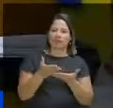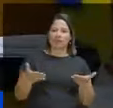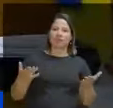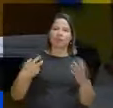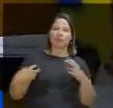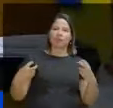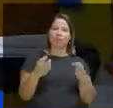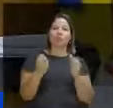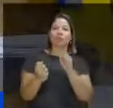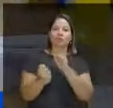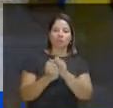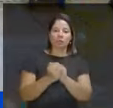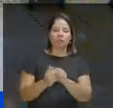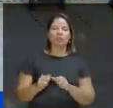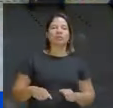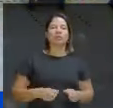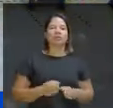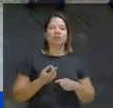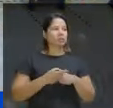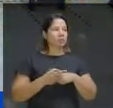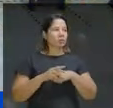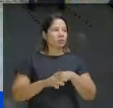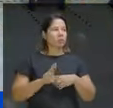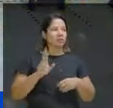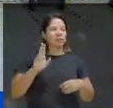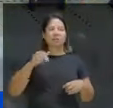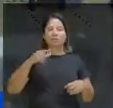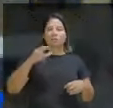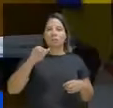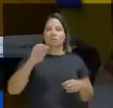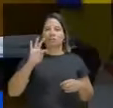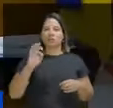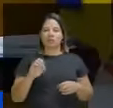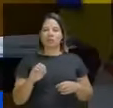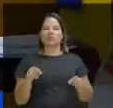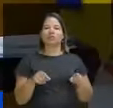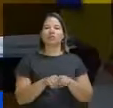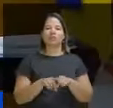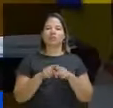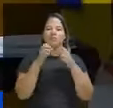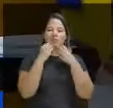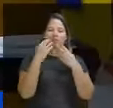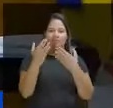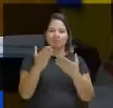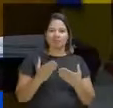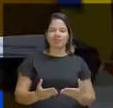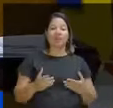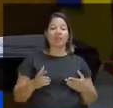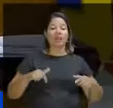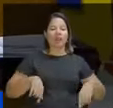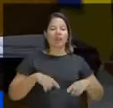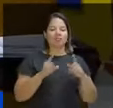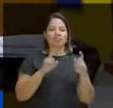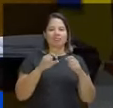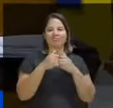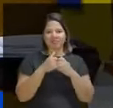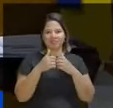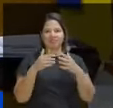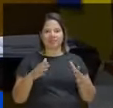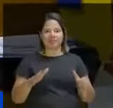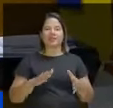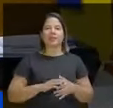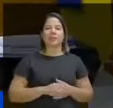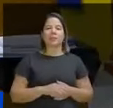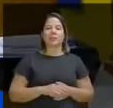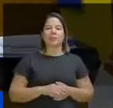Samuel, doutor Renato, sejam todos muito bem-vindos. Havendo quórum, declaro aberta a nossa sessão